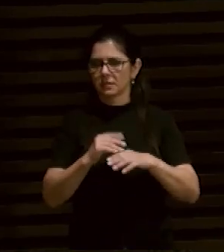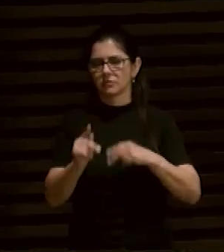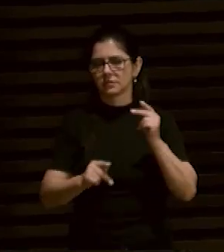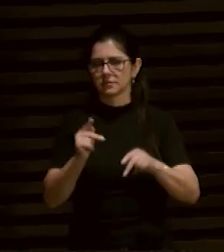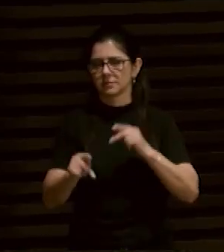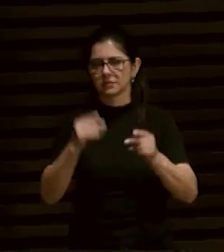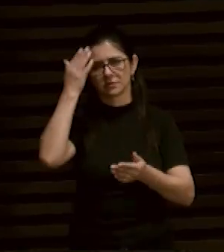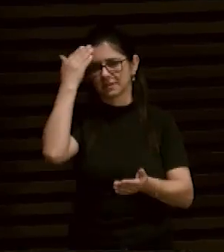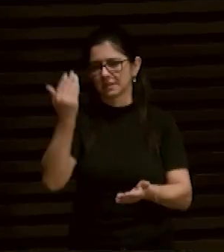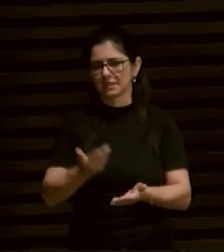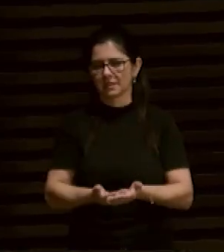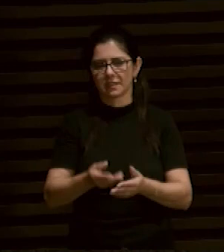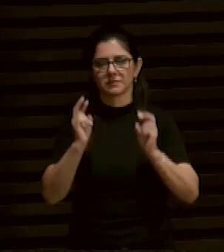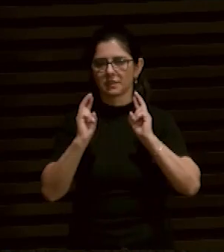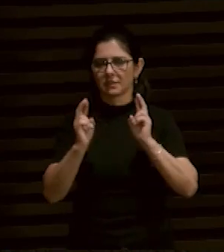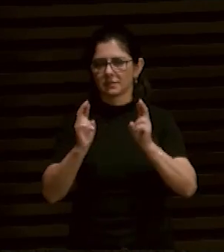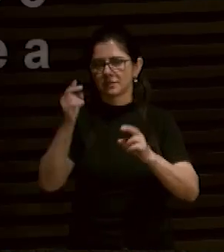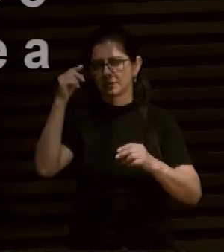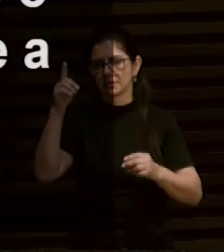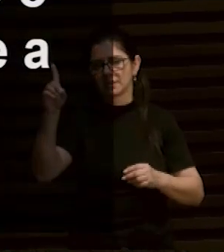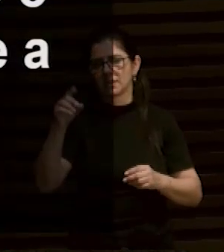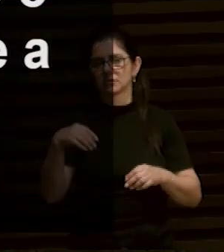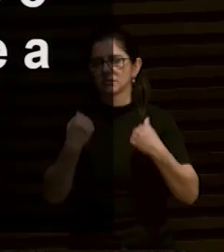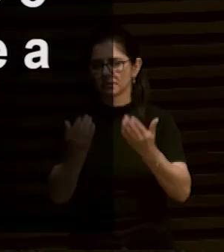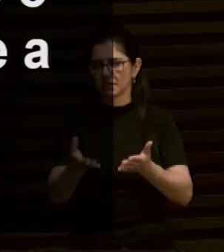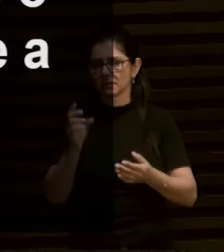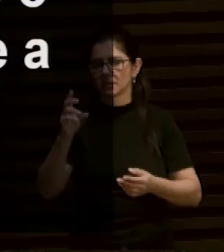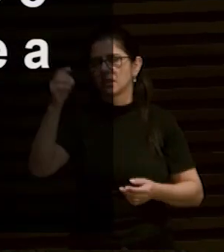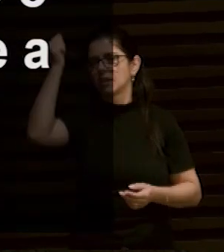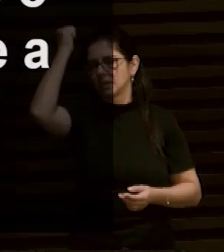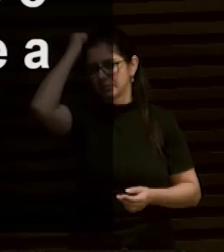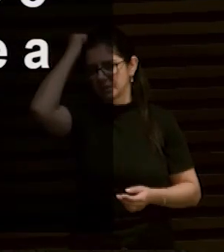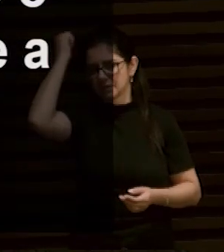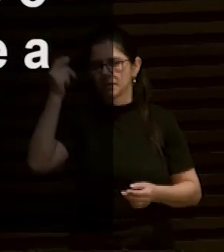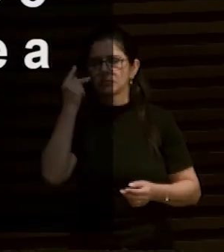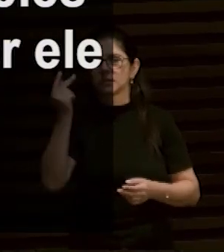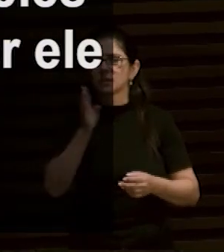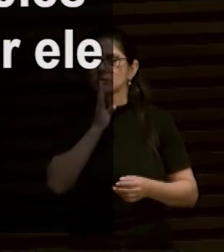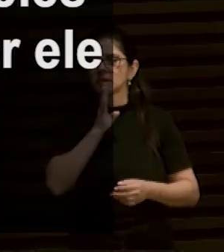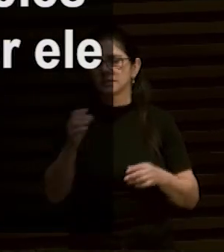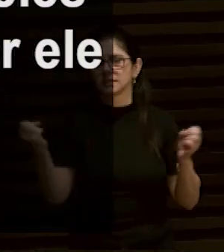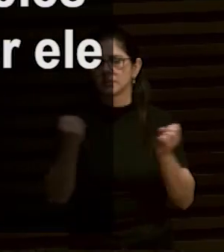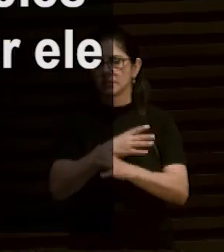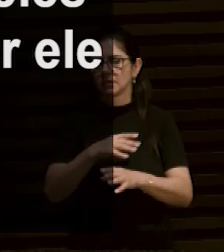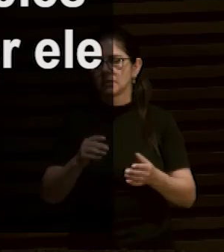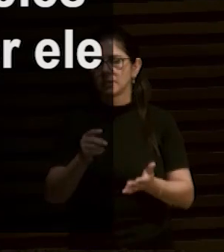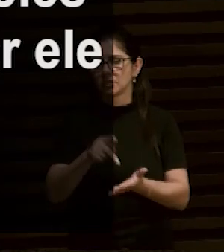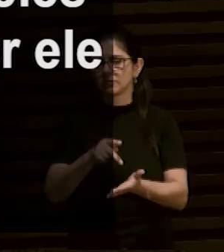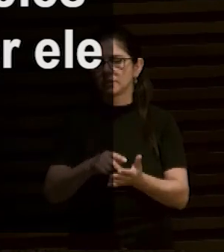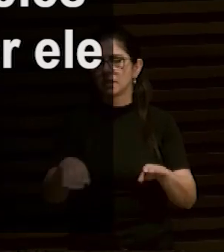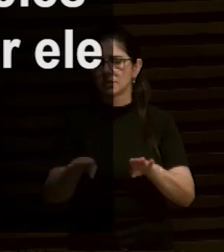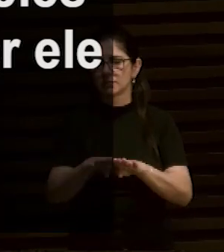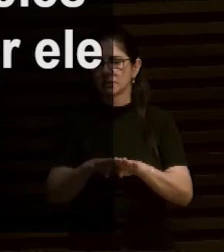de que Deus lhes conceda não só o arrependimento para conhecerem plenamente a verdade, mas